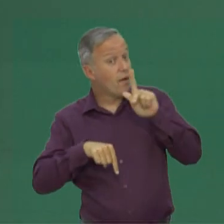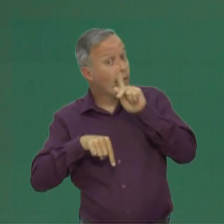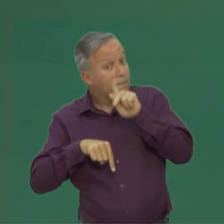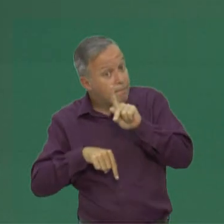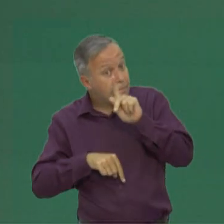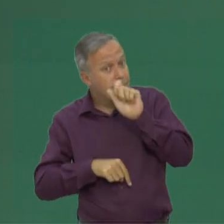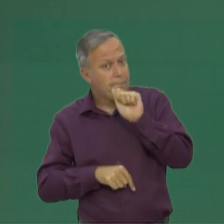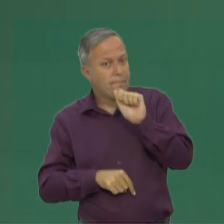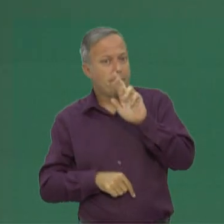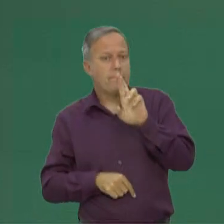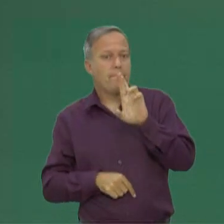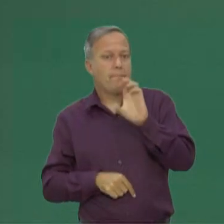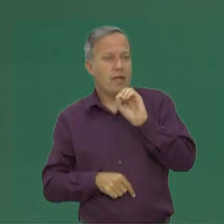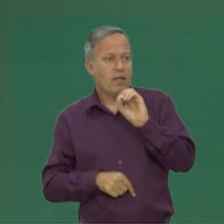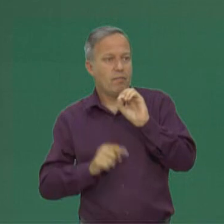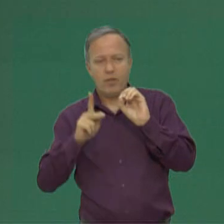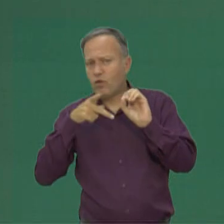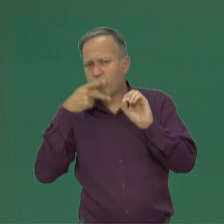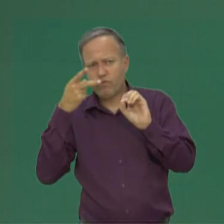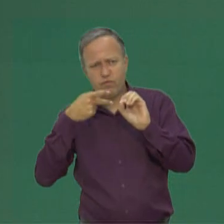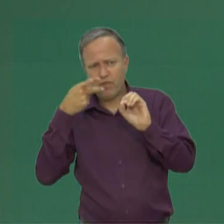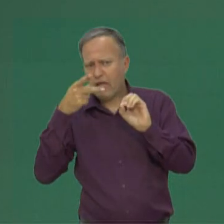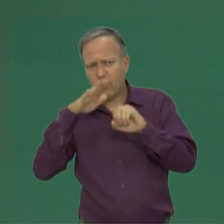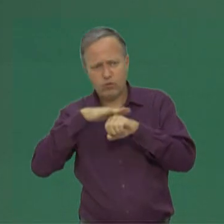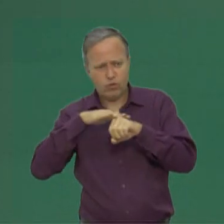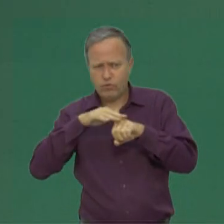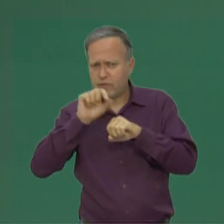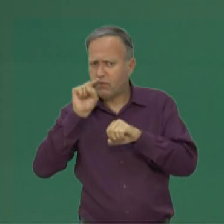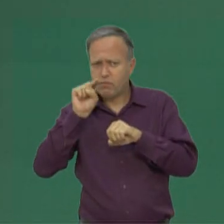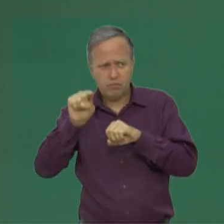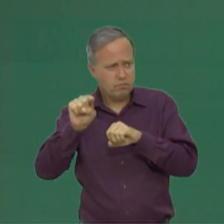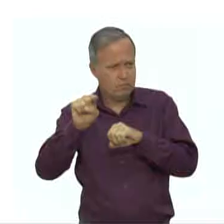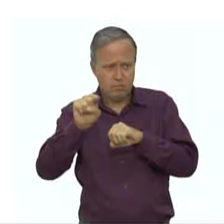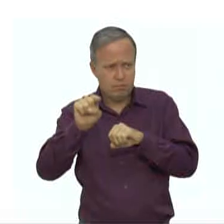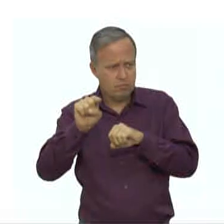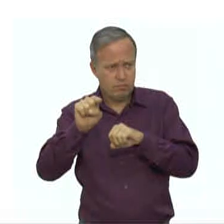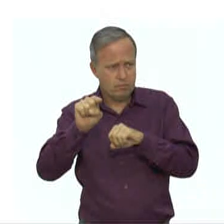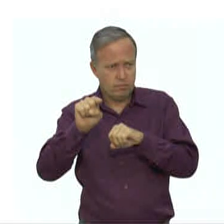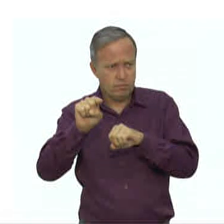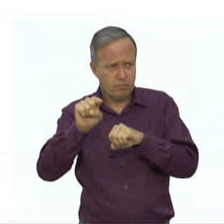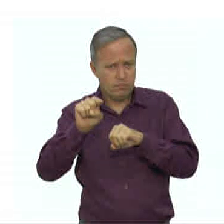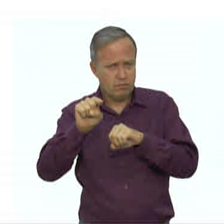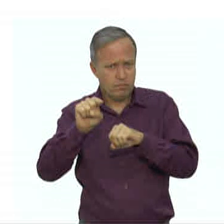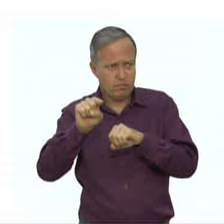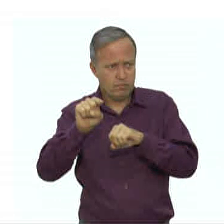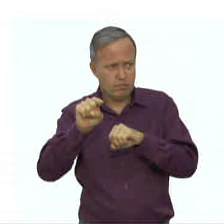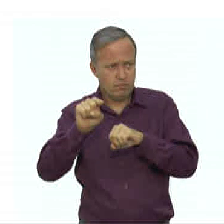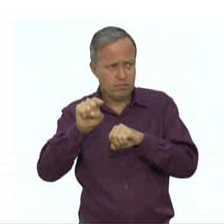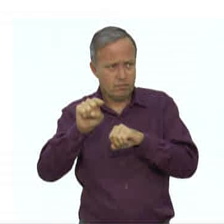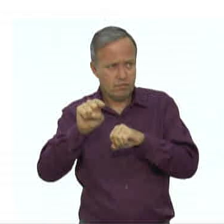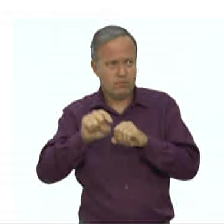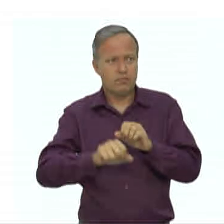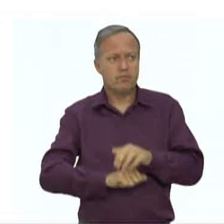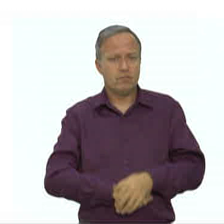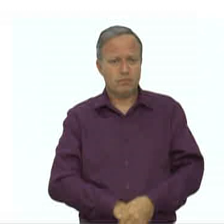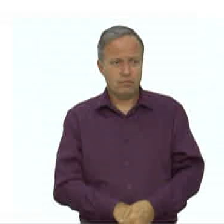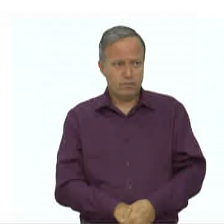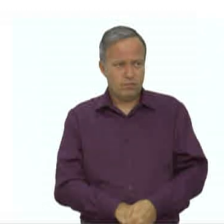no quieren hablar contigo. Os meus primos estão aqui, mas não querem